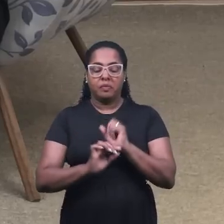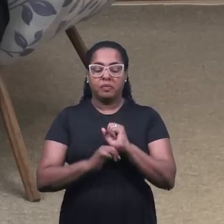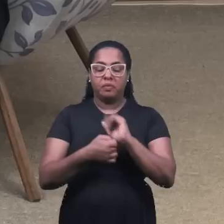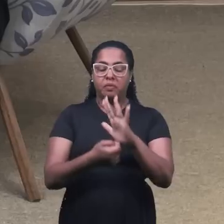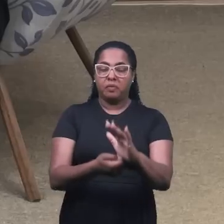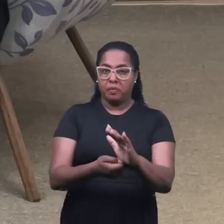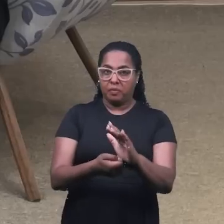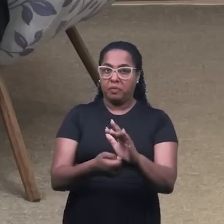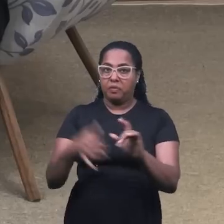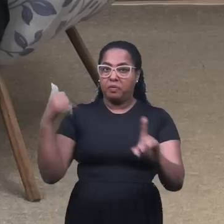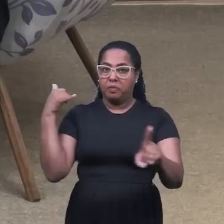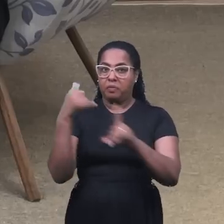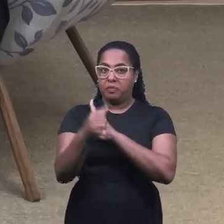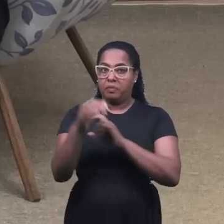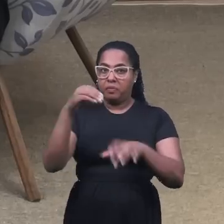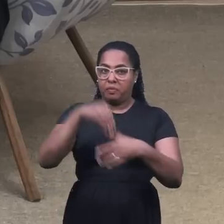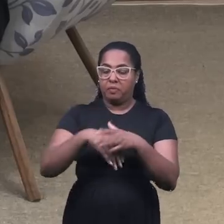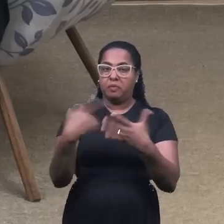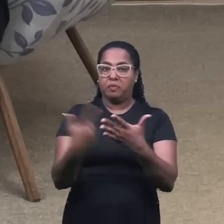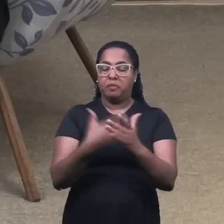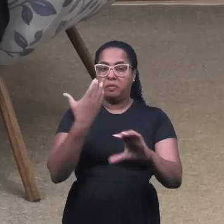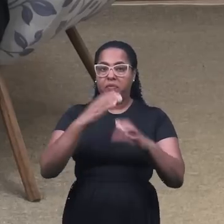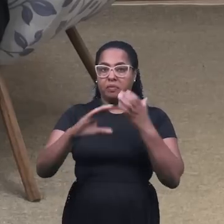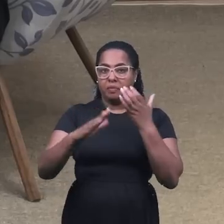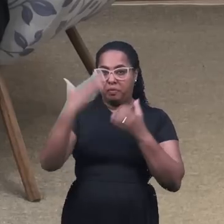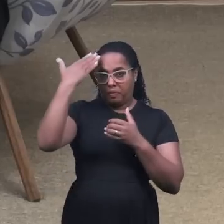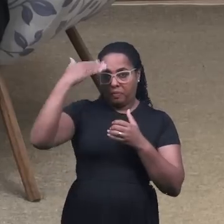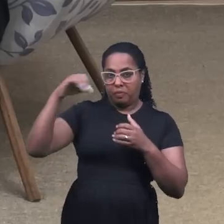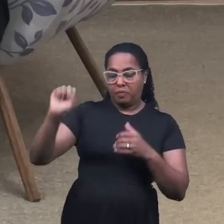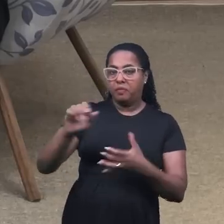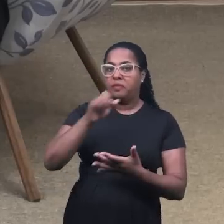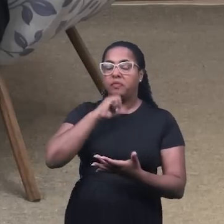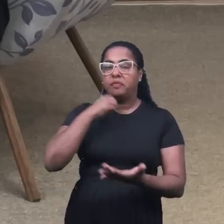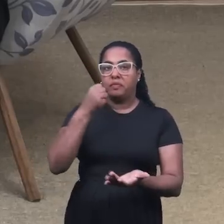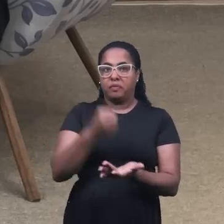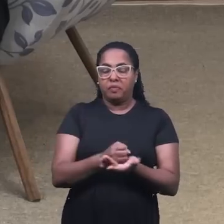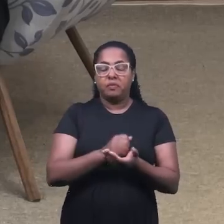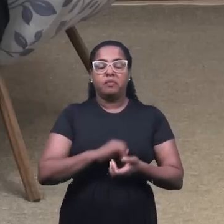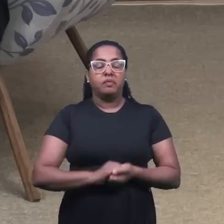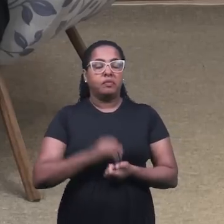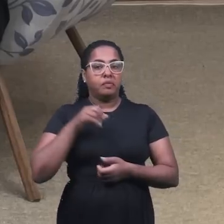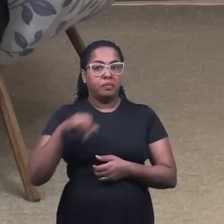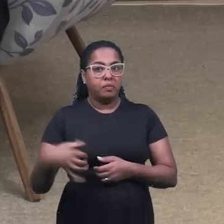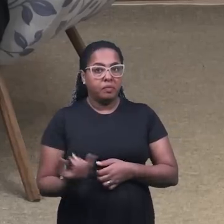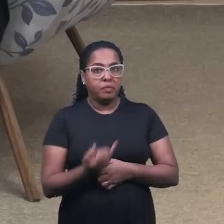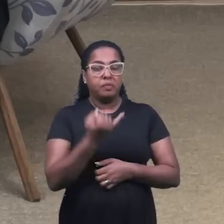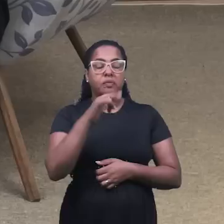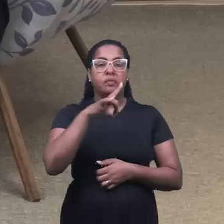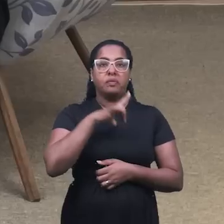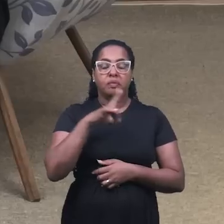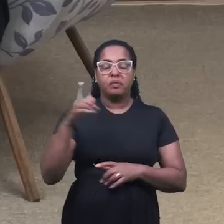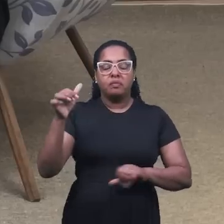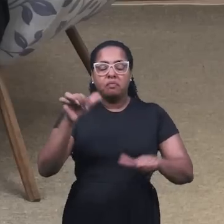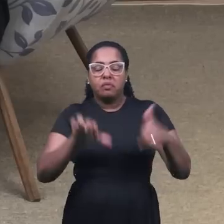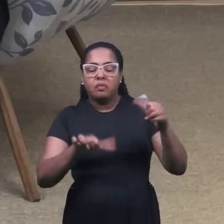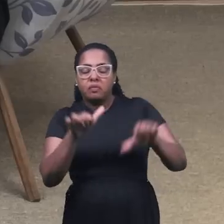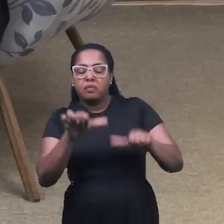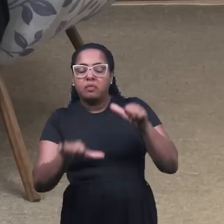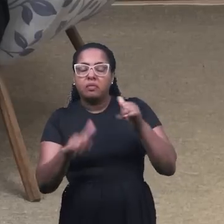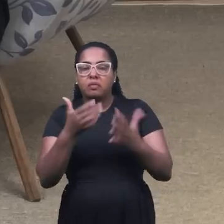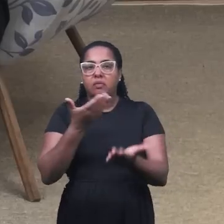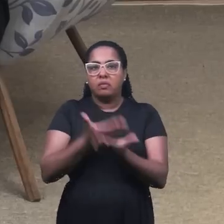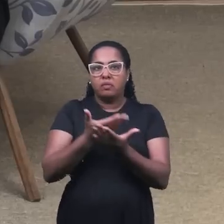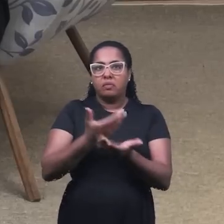profetizados no livro de Cantares de Salomão, no Velho Testamento. Desta oportunidade, nós estamos analisando, estudando